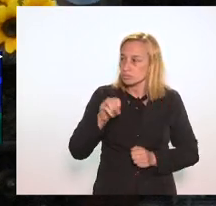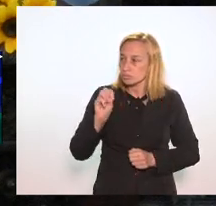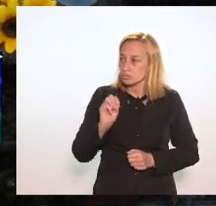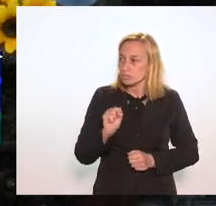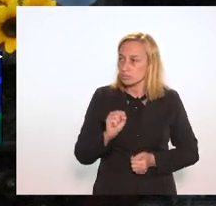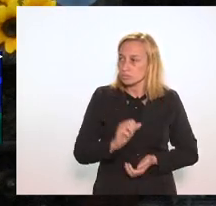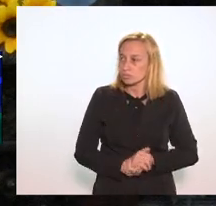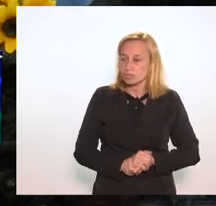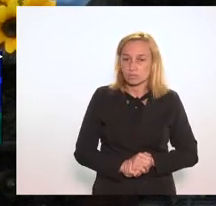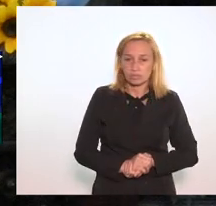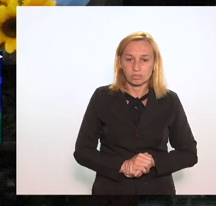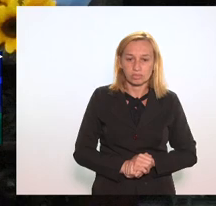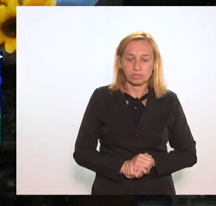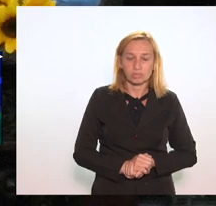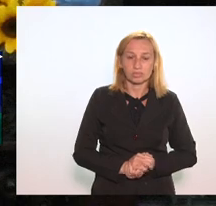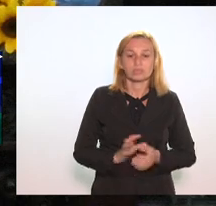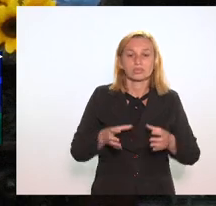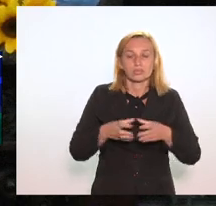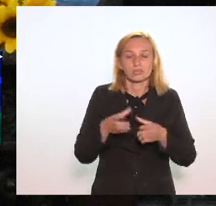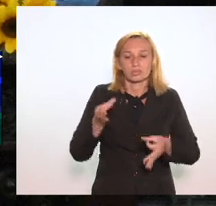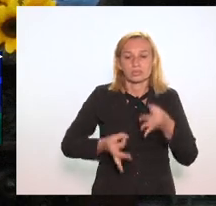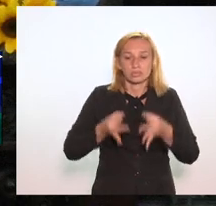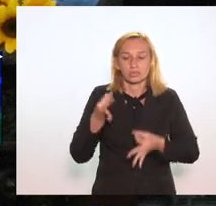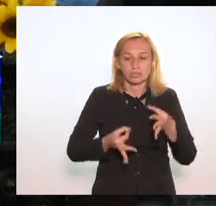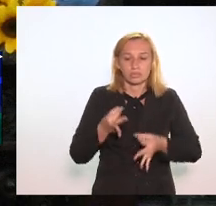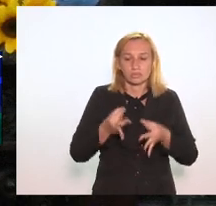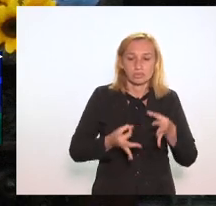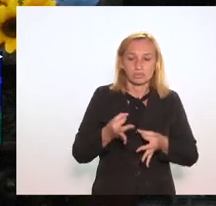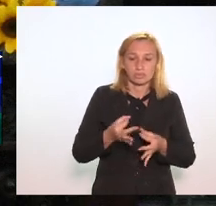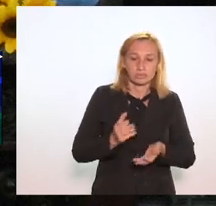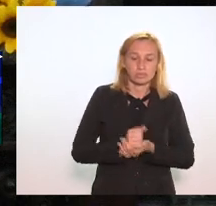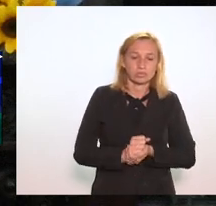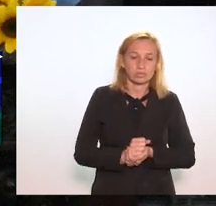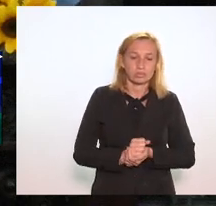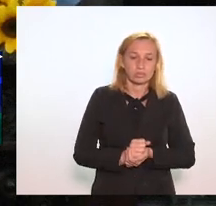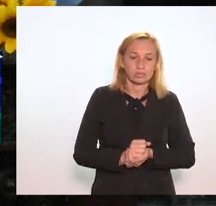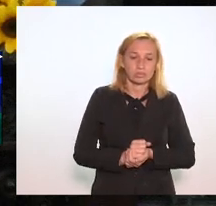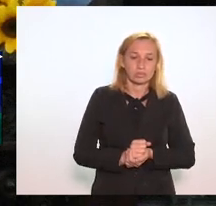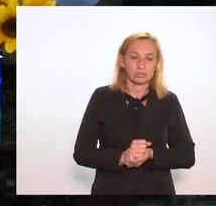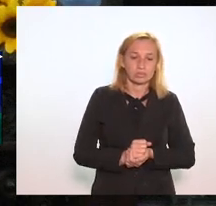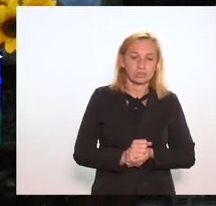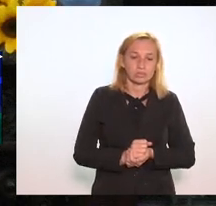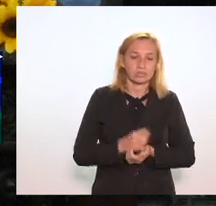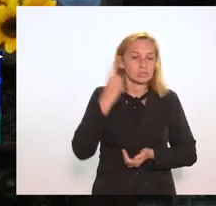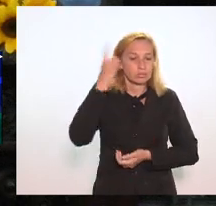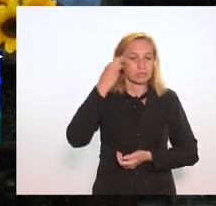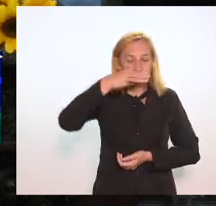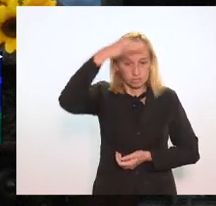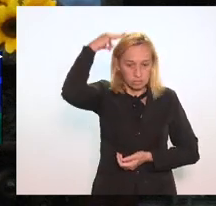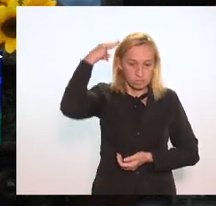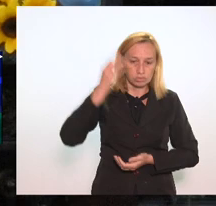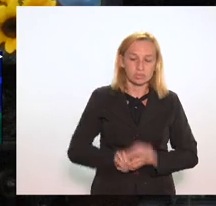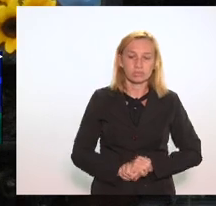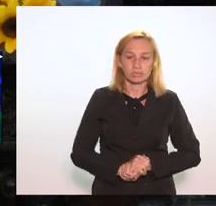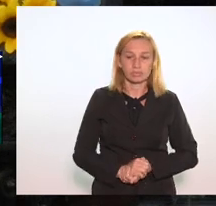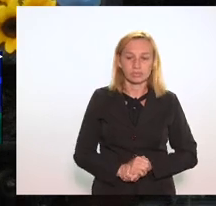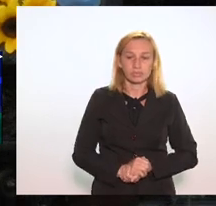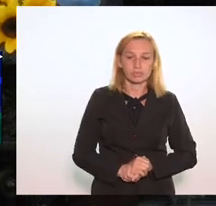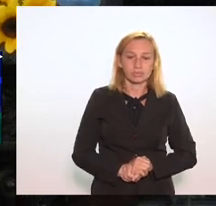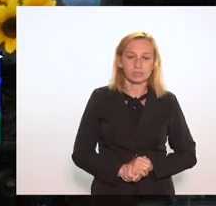Macedo ela começou a justiça emitiu parecer pela comissão de concessão Justiça Deputado Márcio